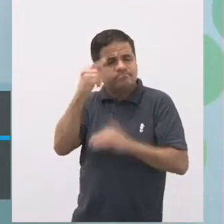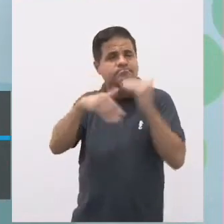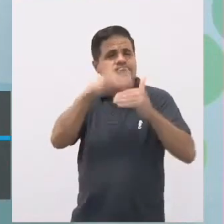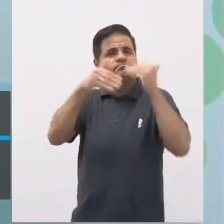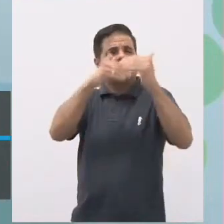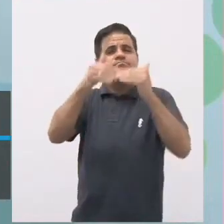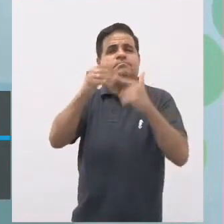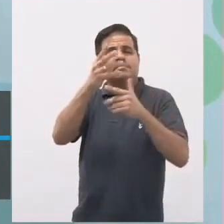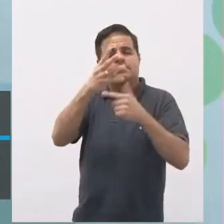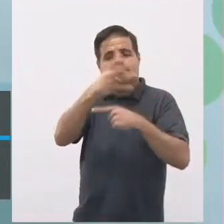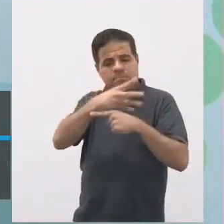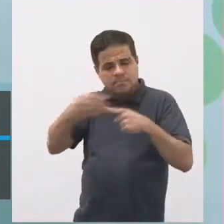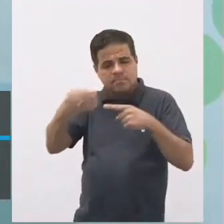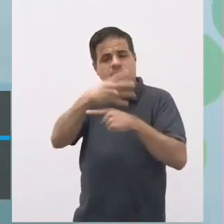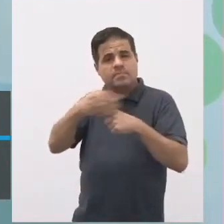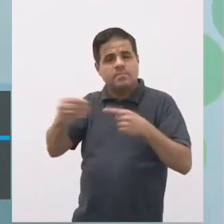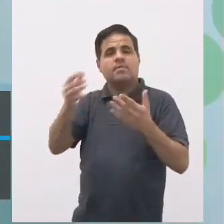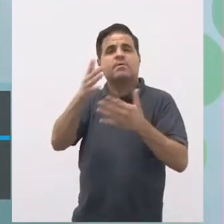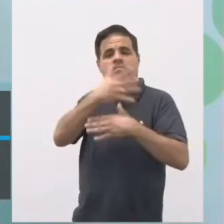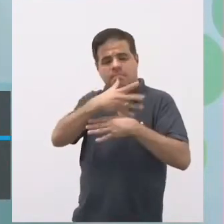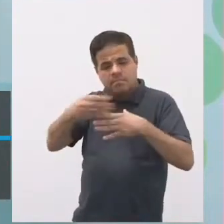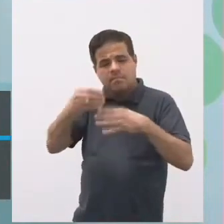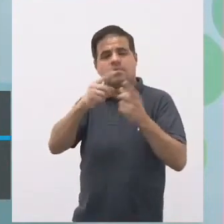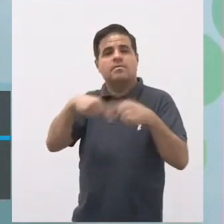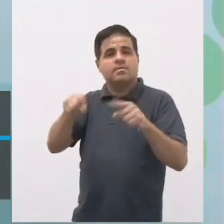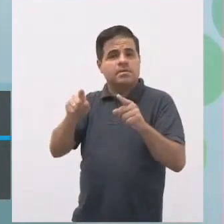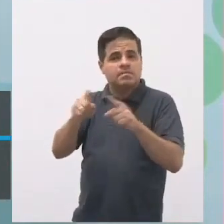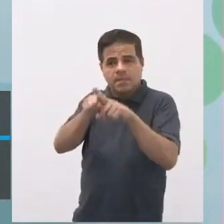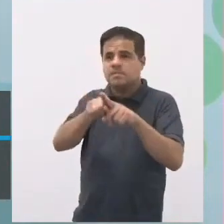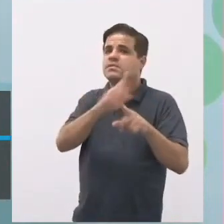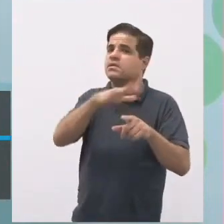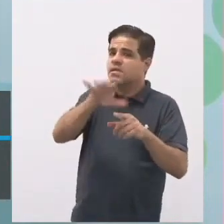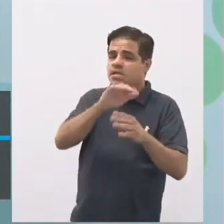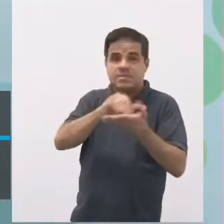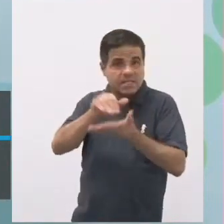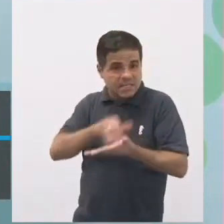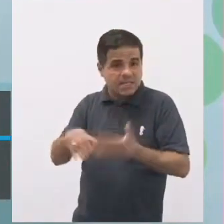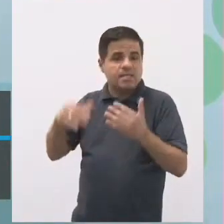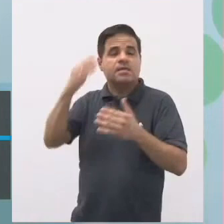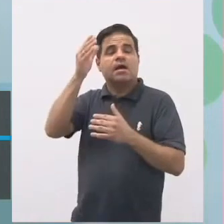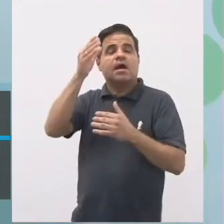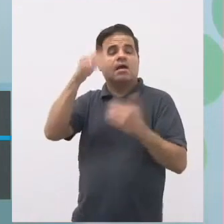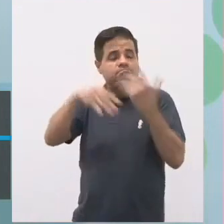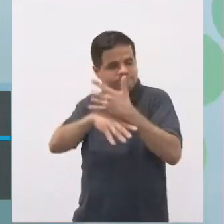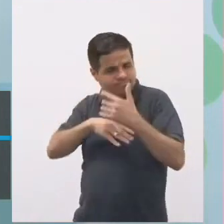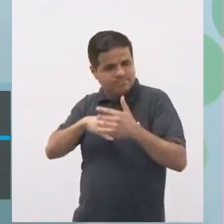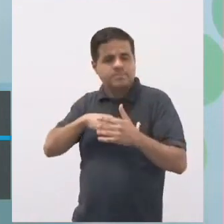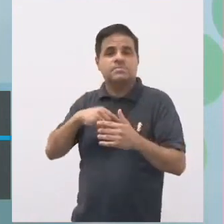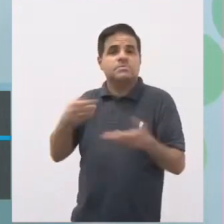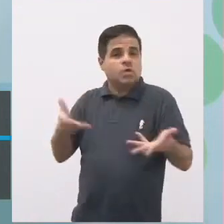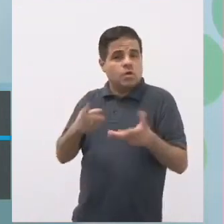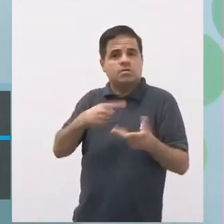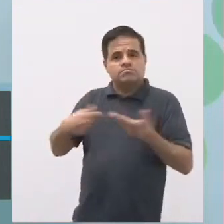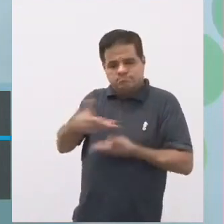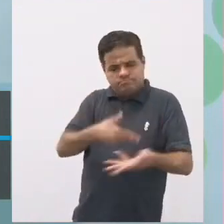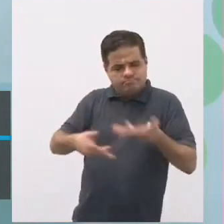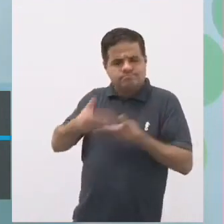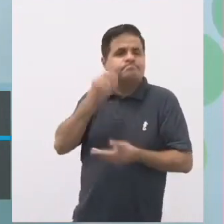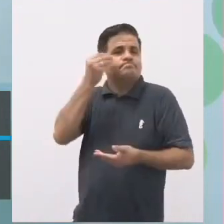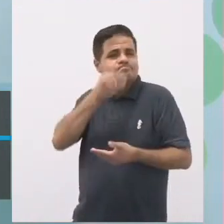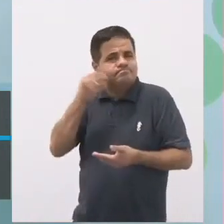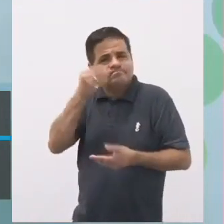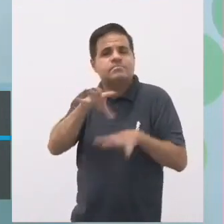aqui da IFAP, os parceiros, próprias secretarias municipais. Então, esse momento de troca de